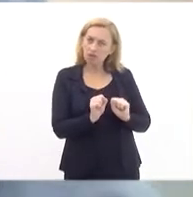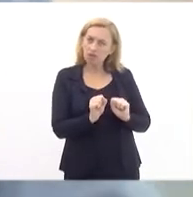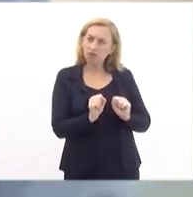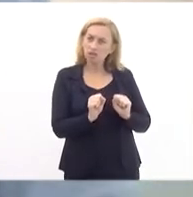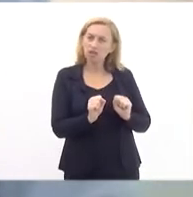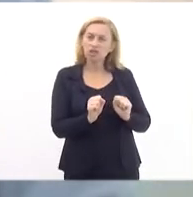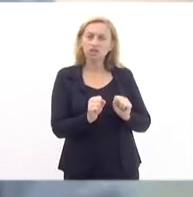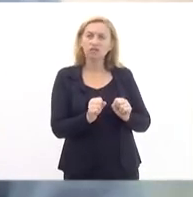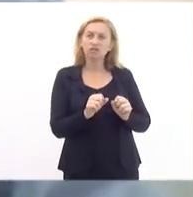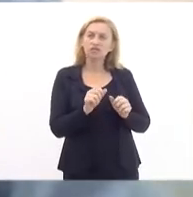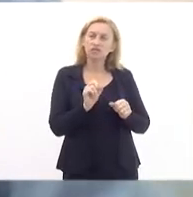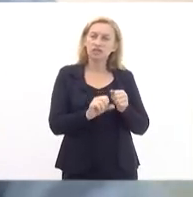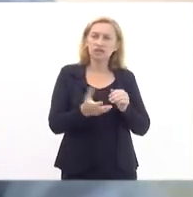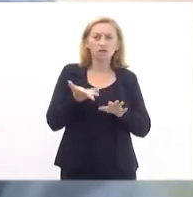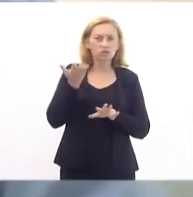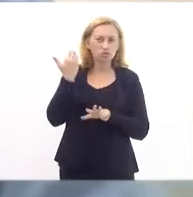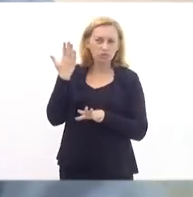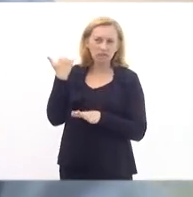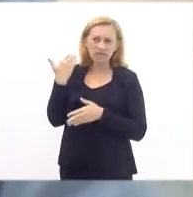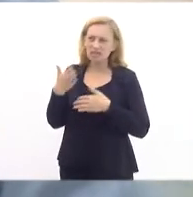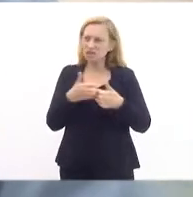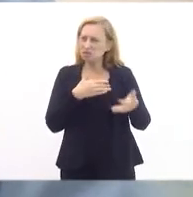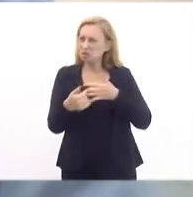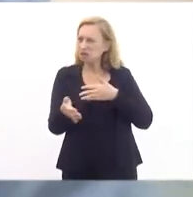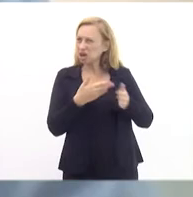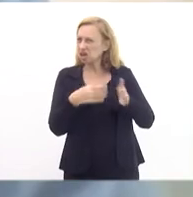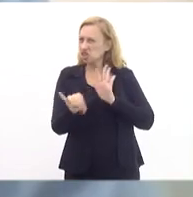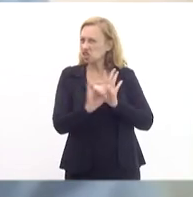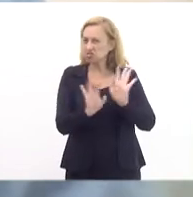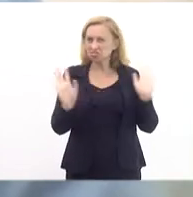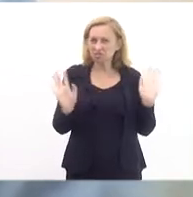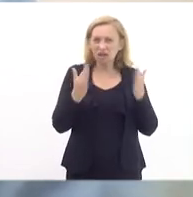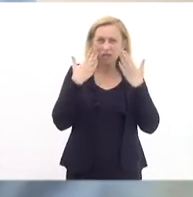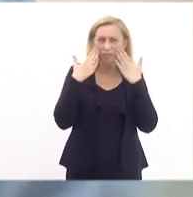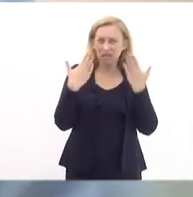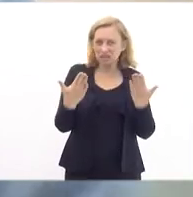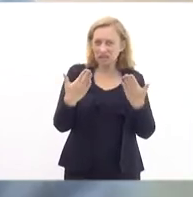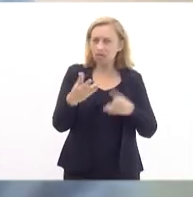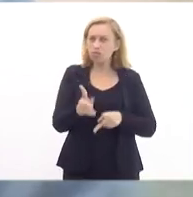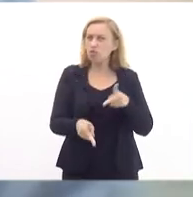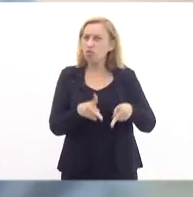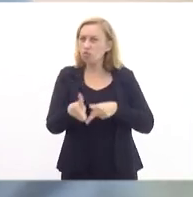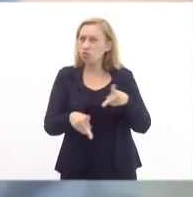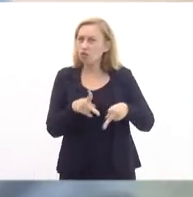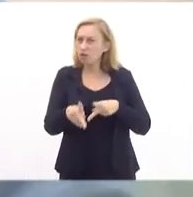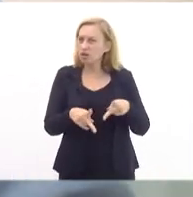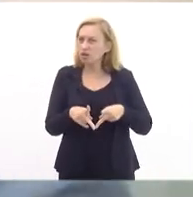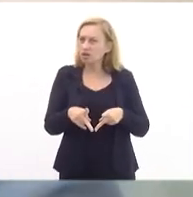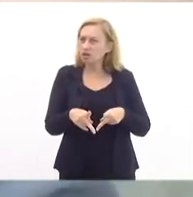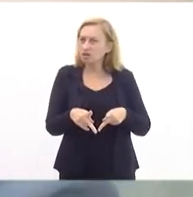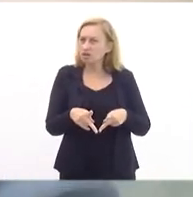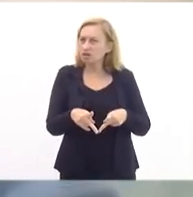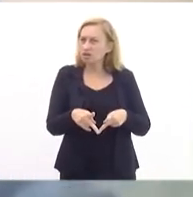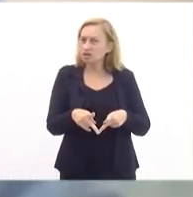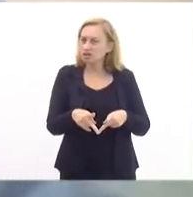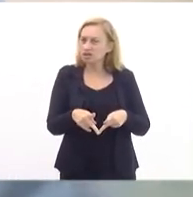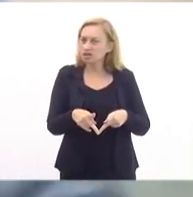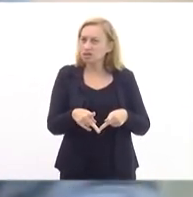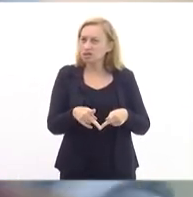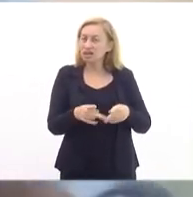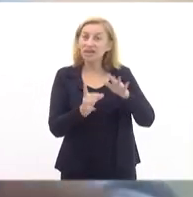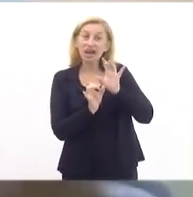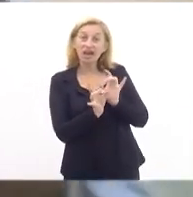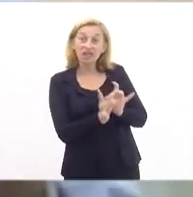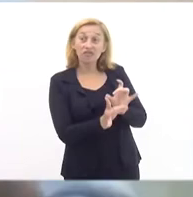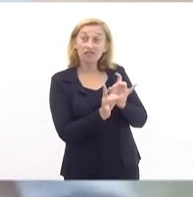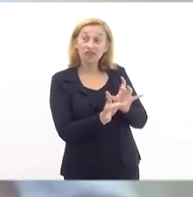para trás, de qualquer modo, e apresentar para a população que a privatização